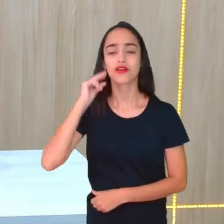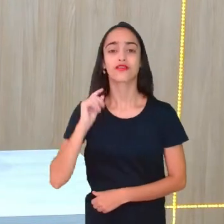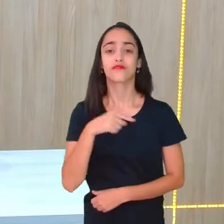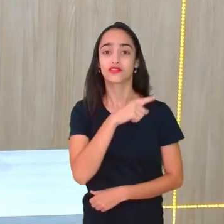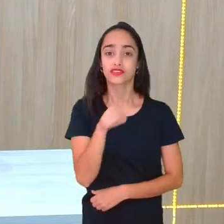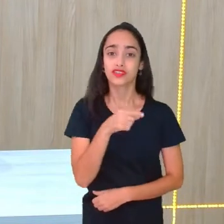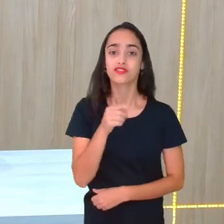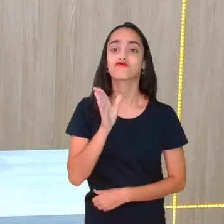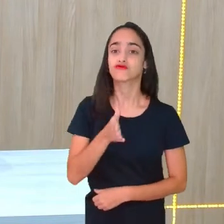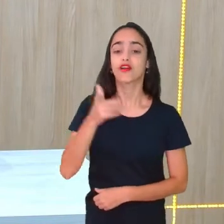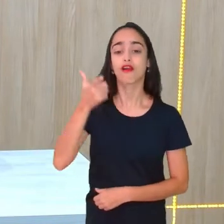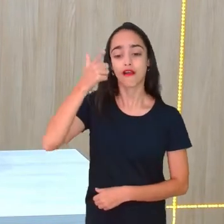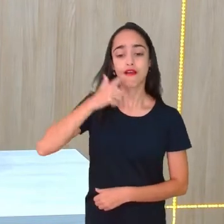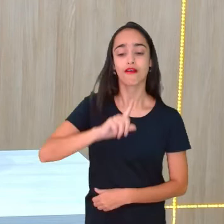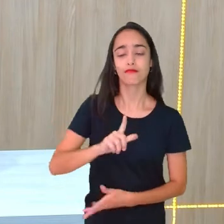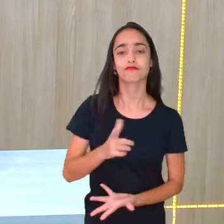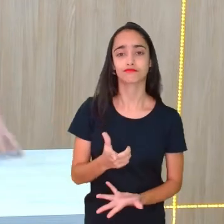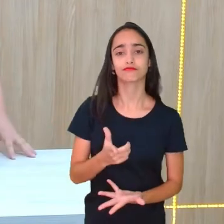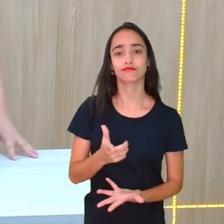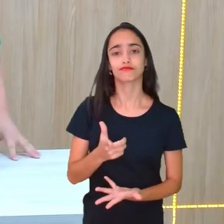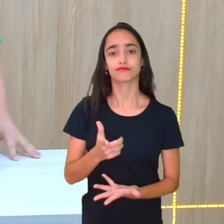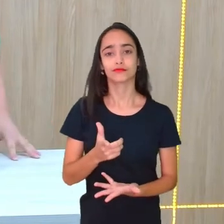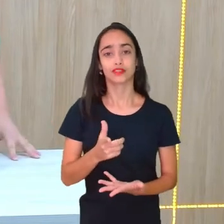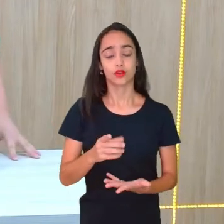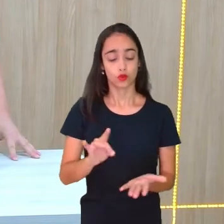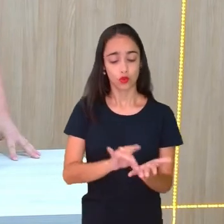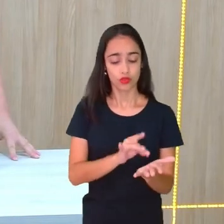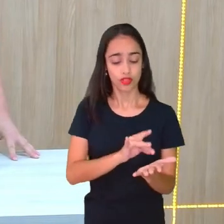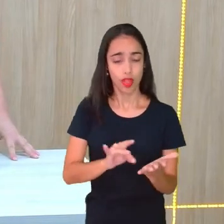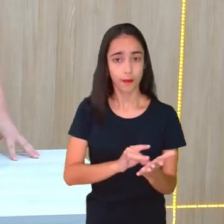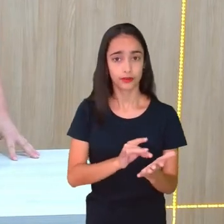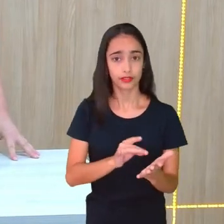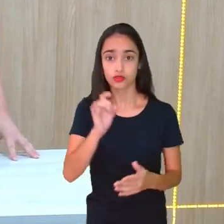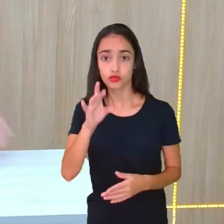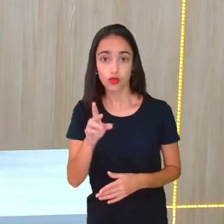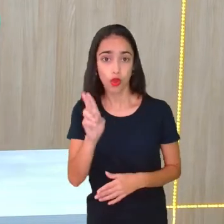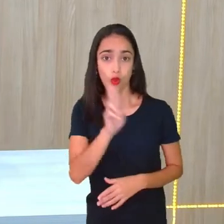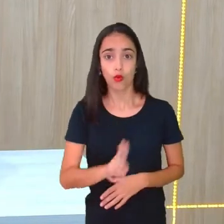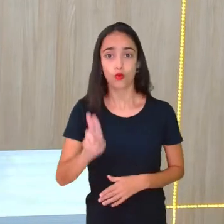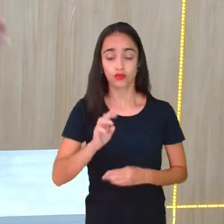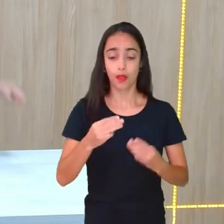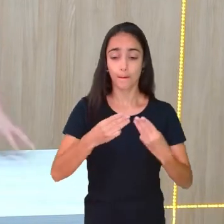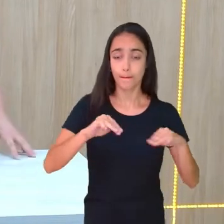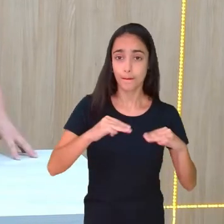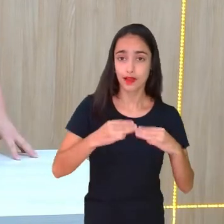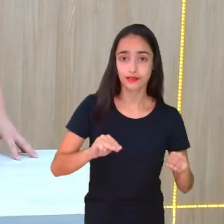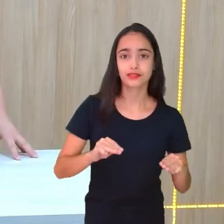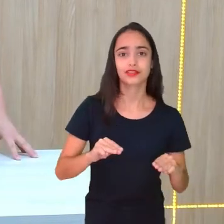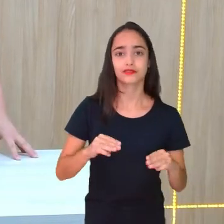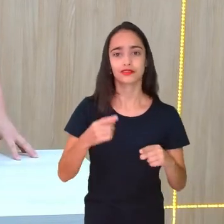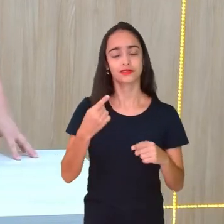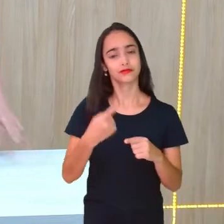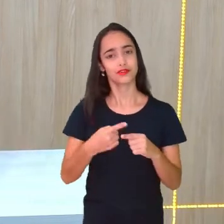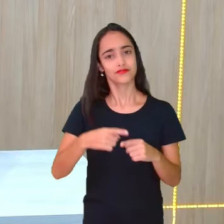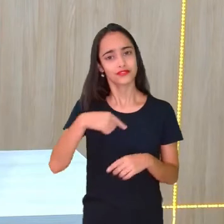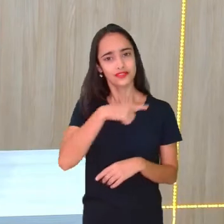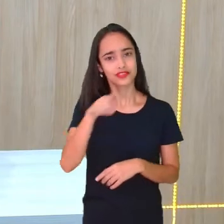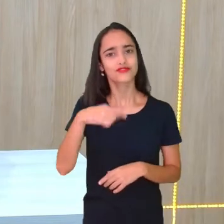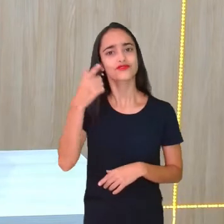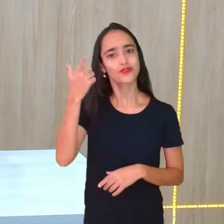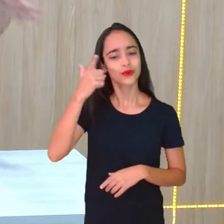vocês, com a matrícula de vocês, vocês têm acesso ao nosso canal digital